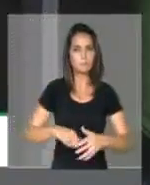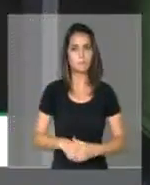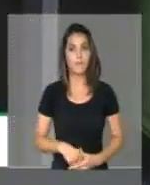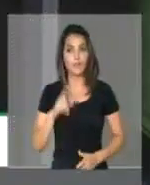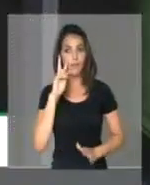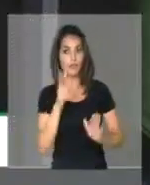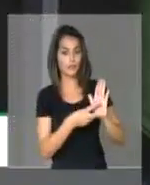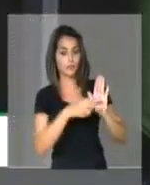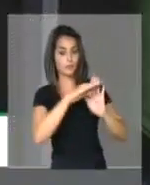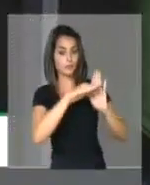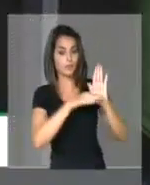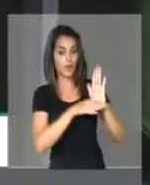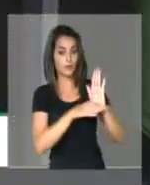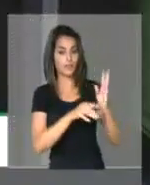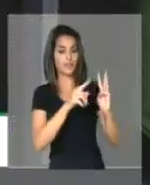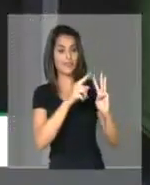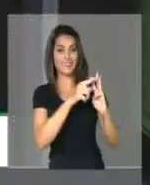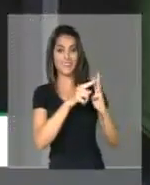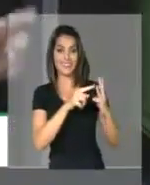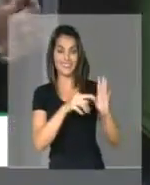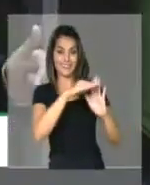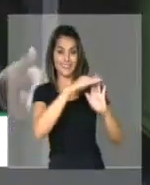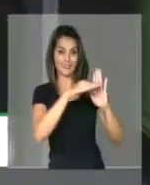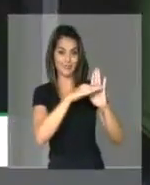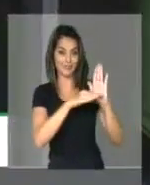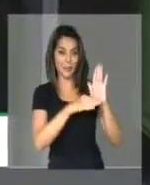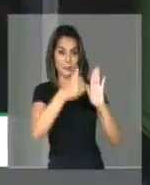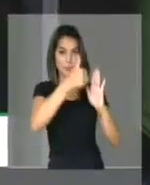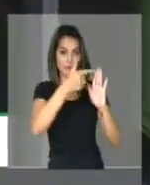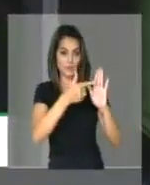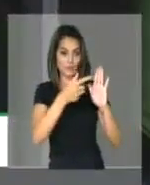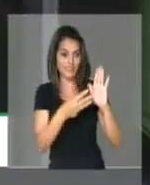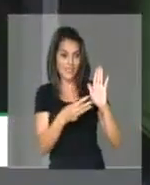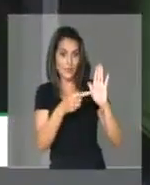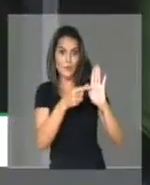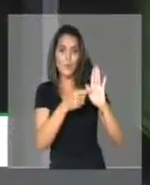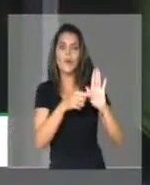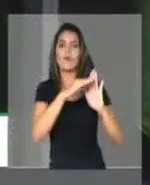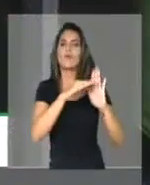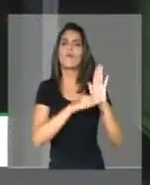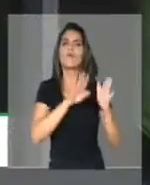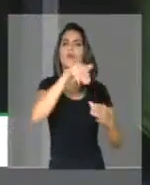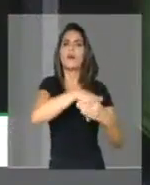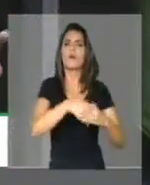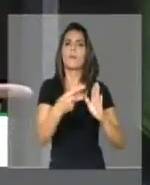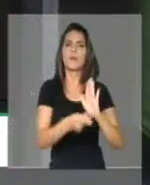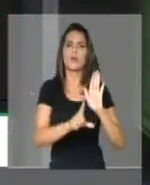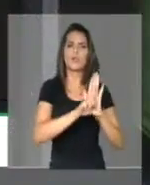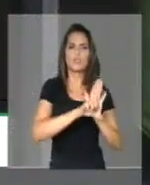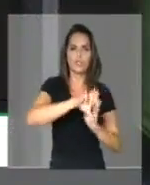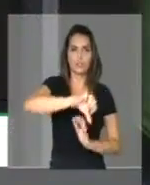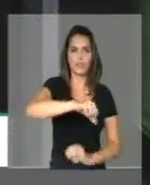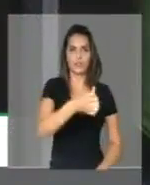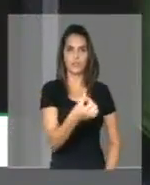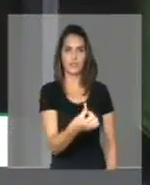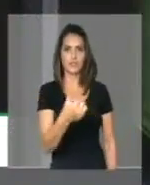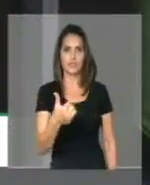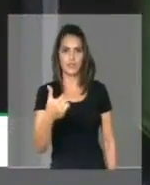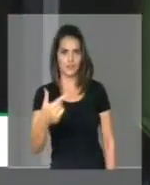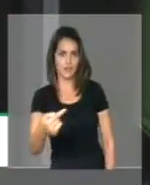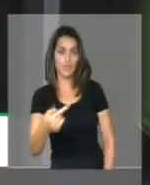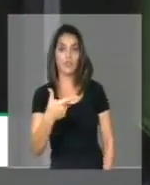pauta, terceiro item da pauta de votação aqui da Câmara dos Deputados, o projeto de lei 9617